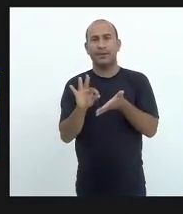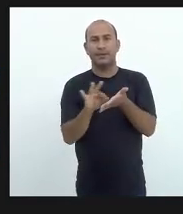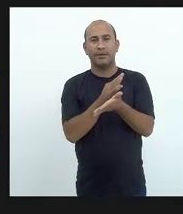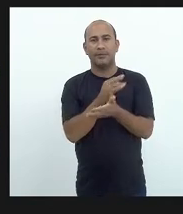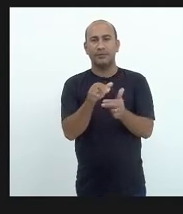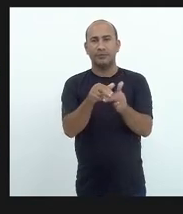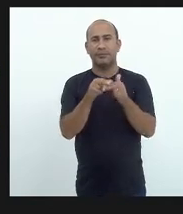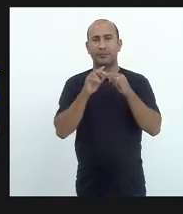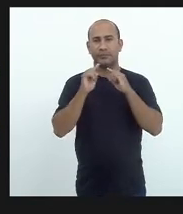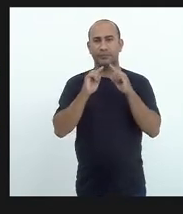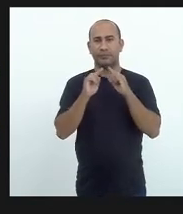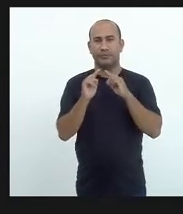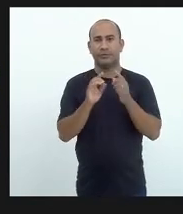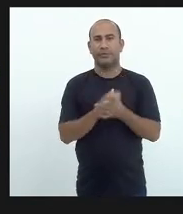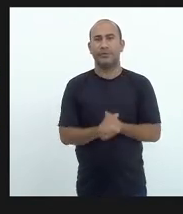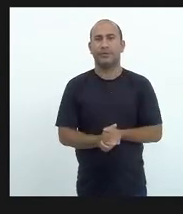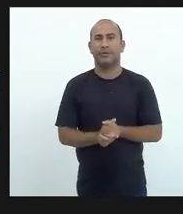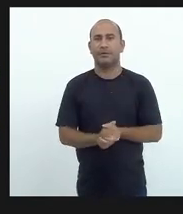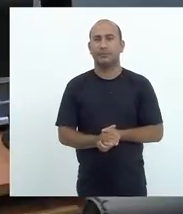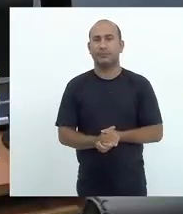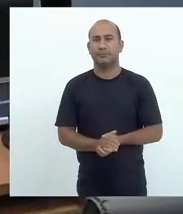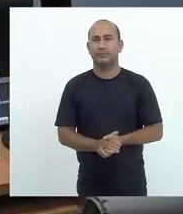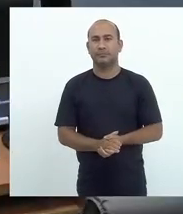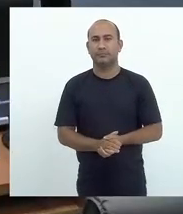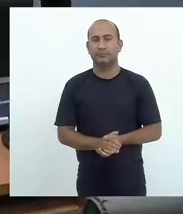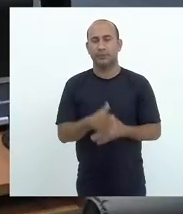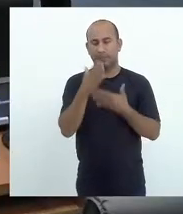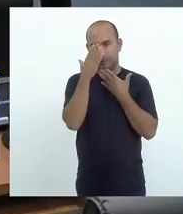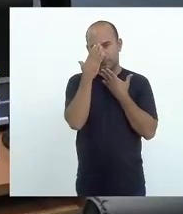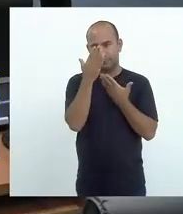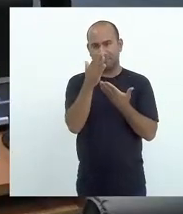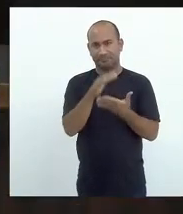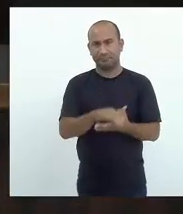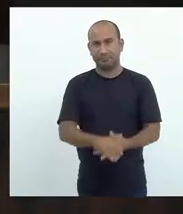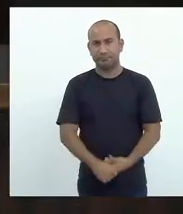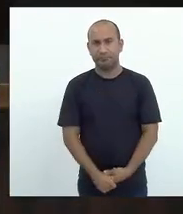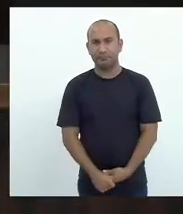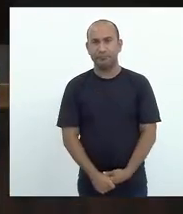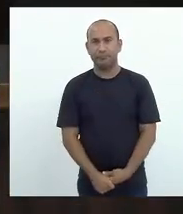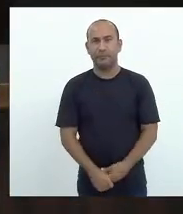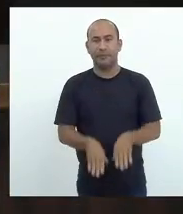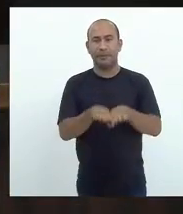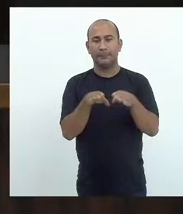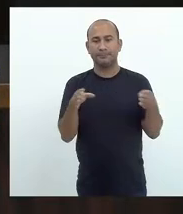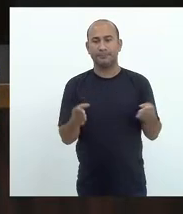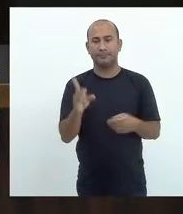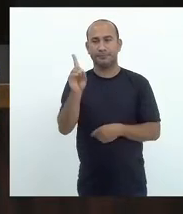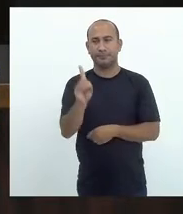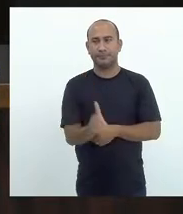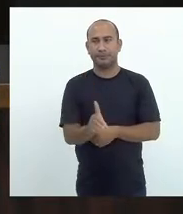discutir, por favor, o projeto ao final da tomada de parecer. Obrigado, deputado. Pela mesa diretora,